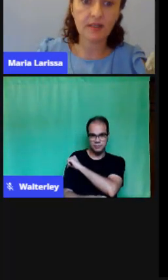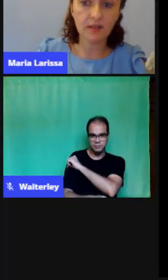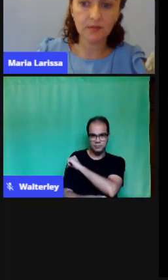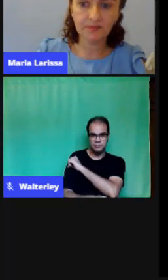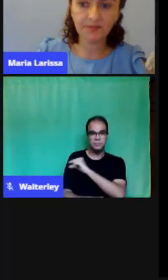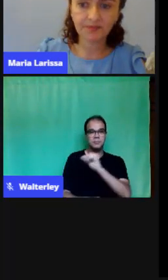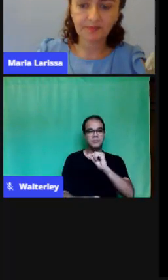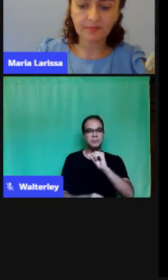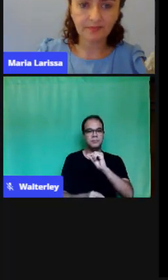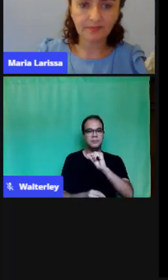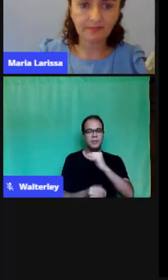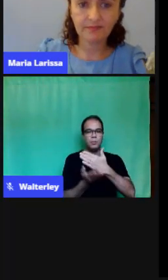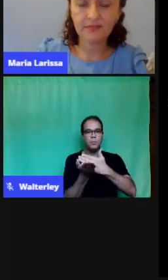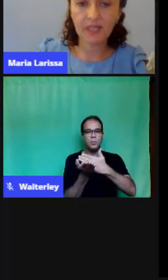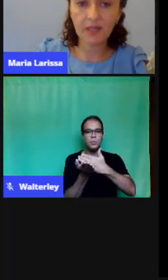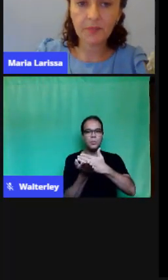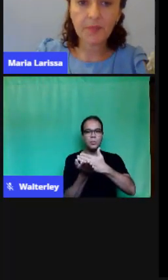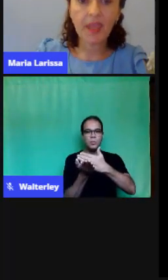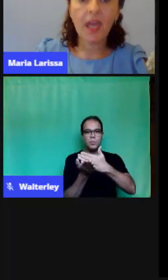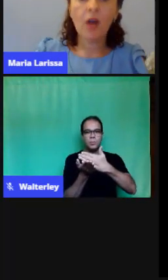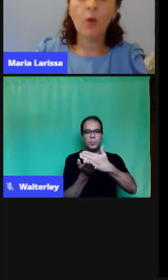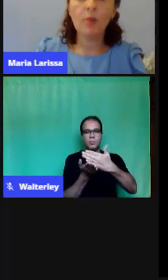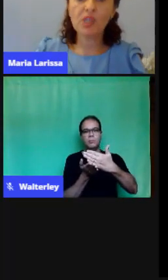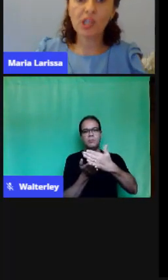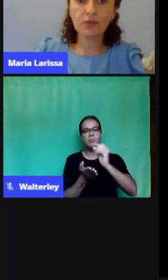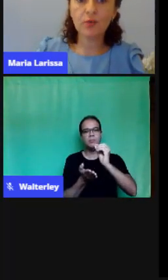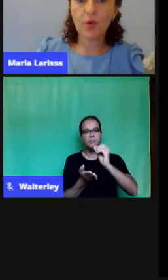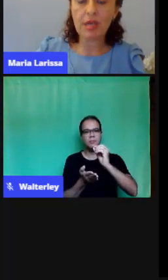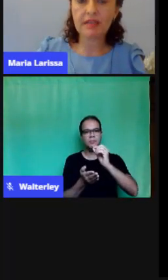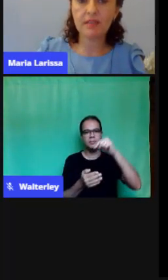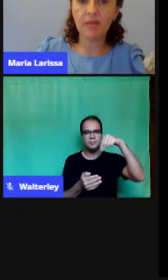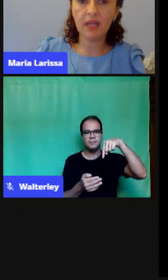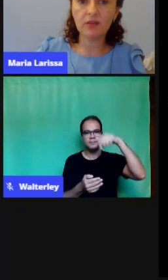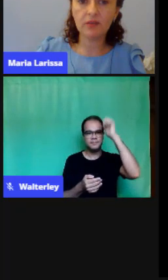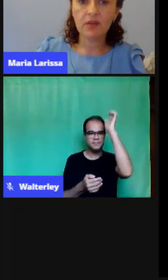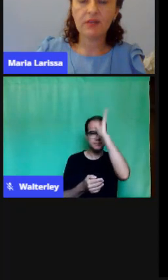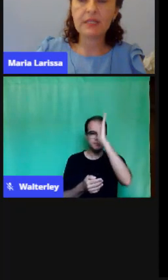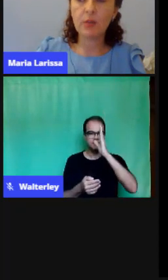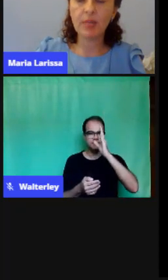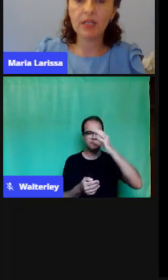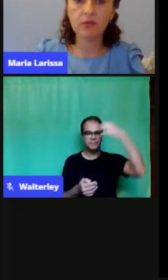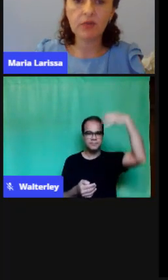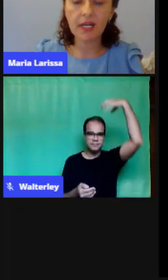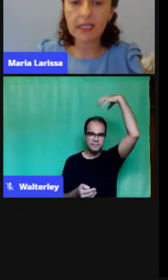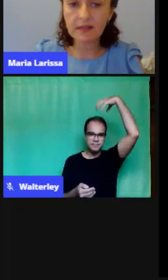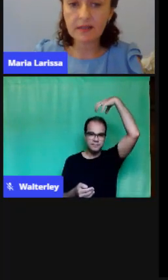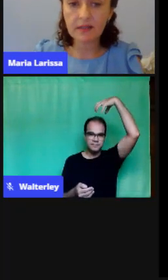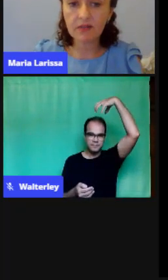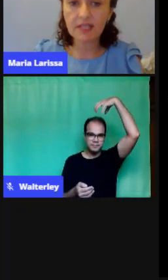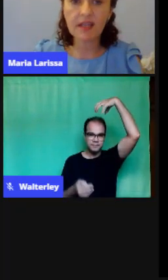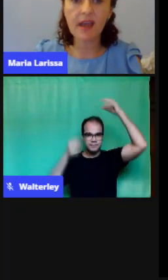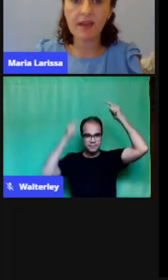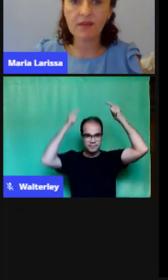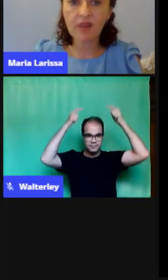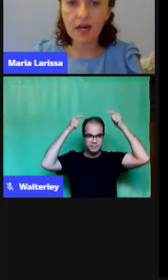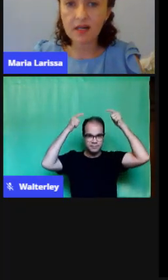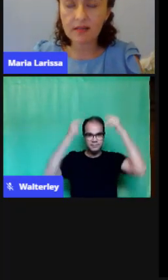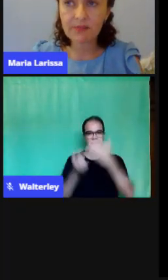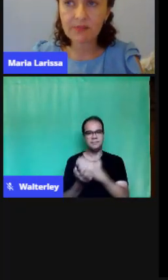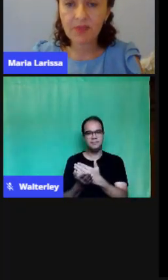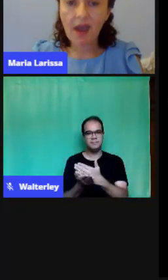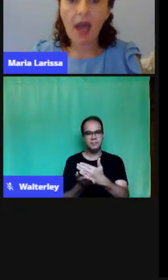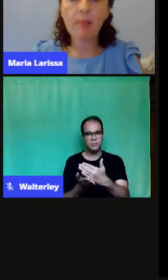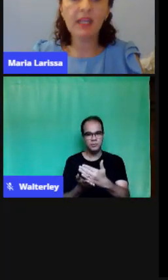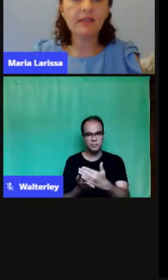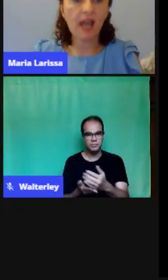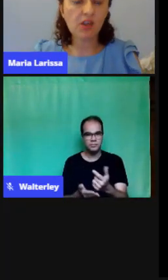República do Brasil, né? O objeto do conhecimento vai ser o período varguista, vai ser a Era